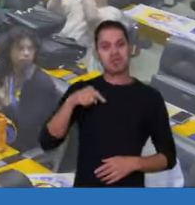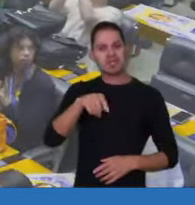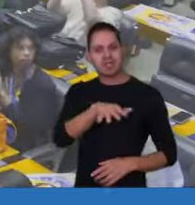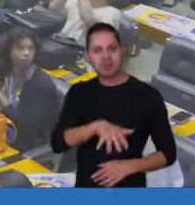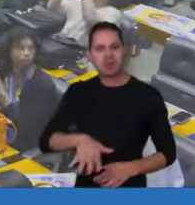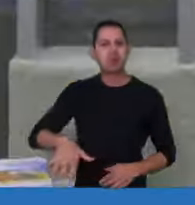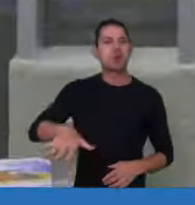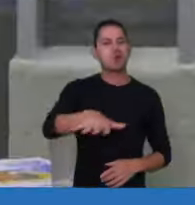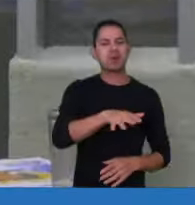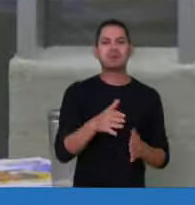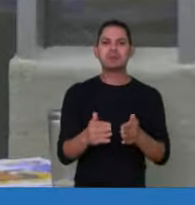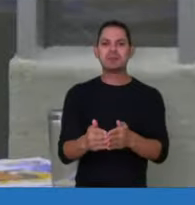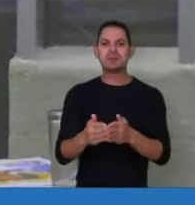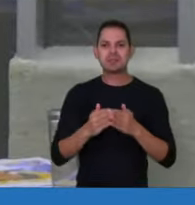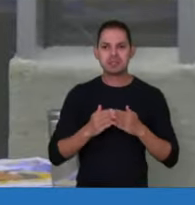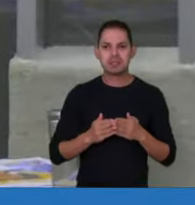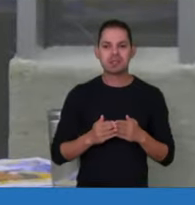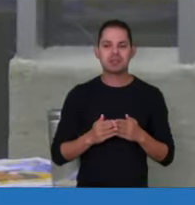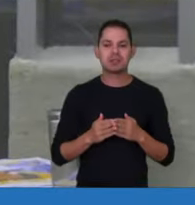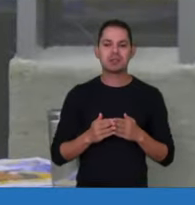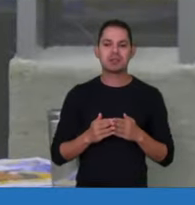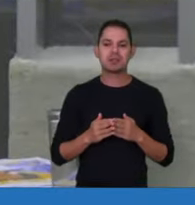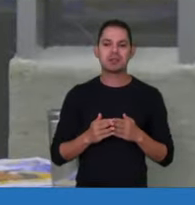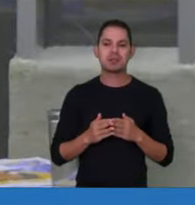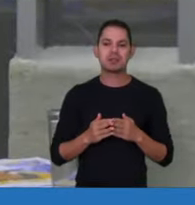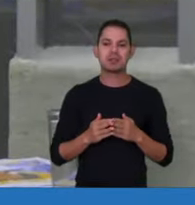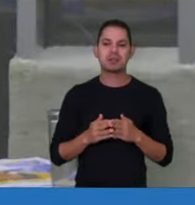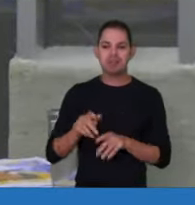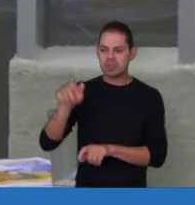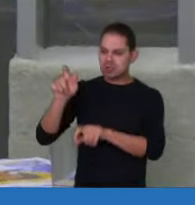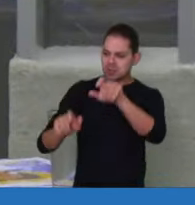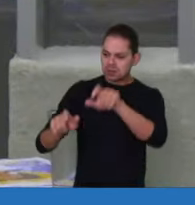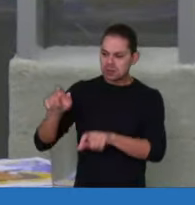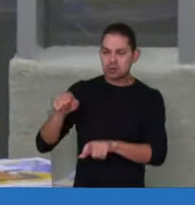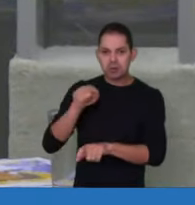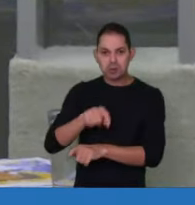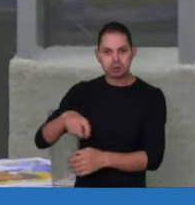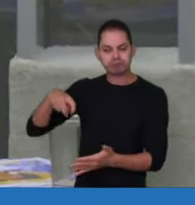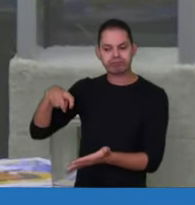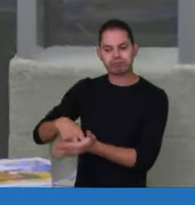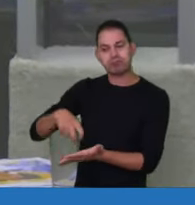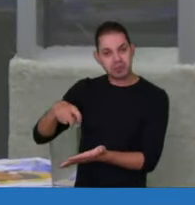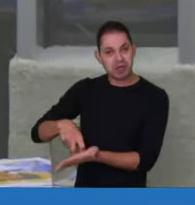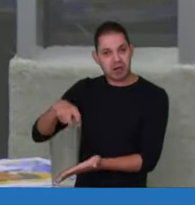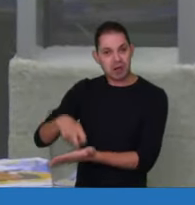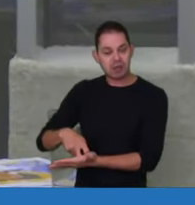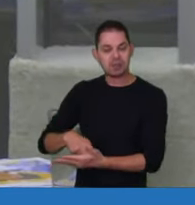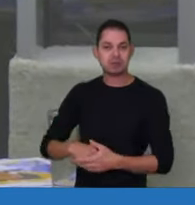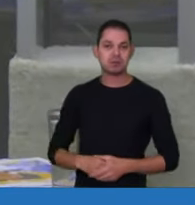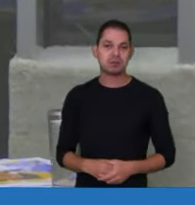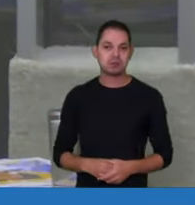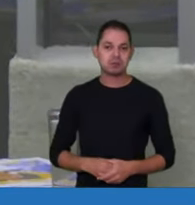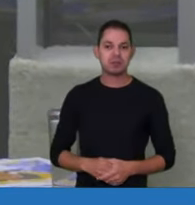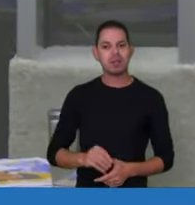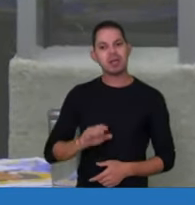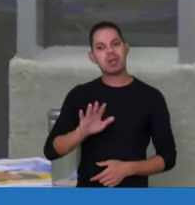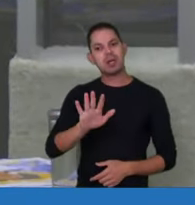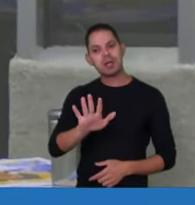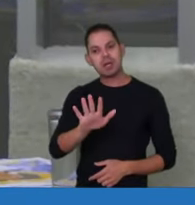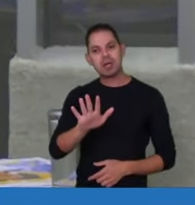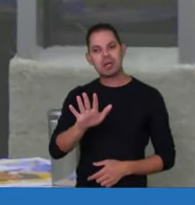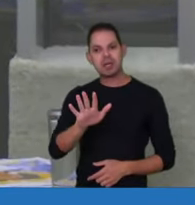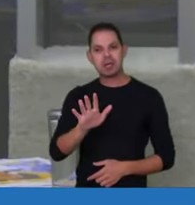para pedir que eles sejam verdadeiramente condenados, mas não que pague